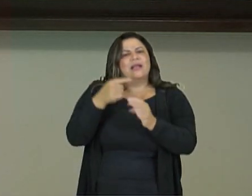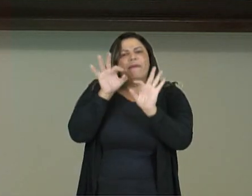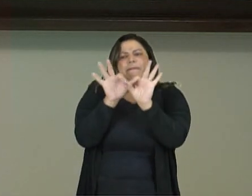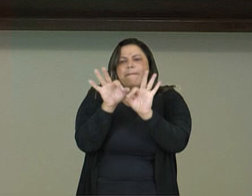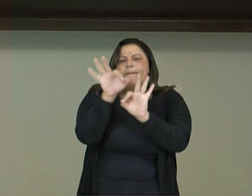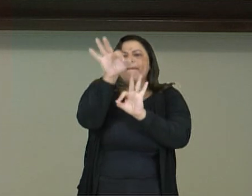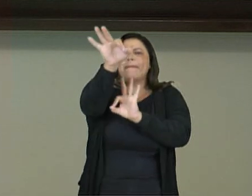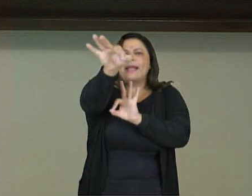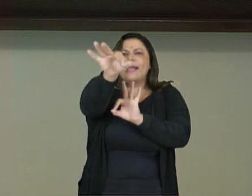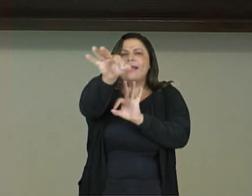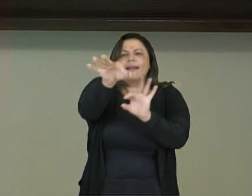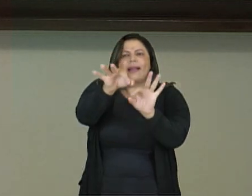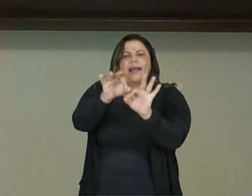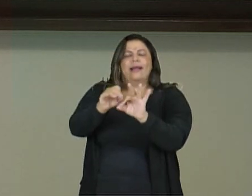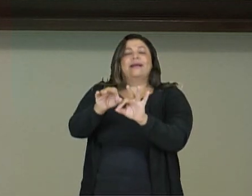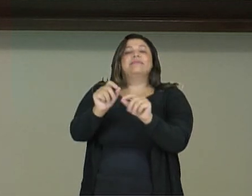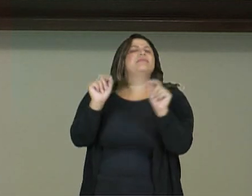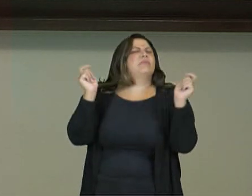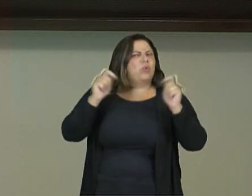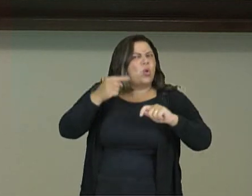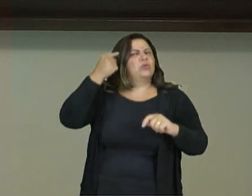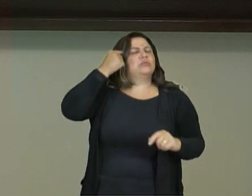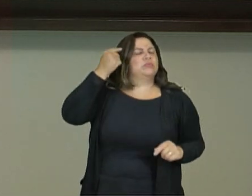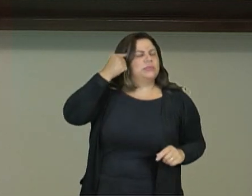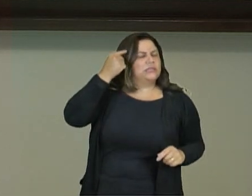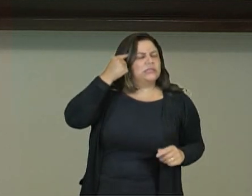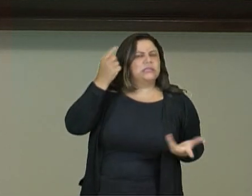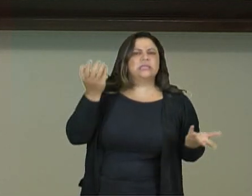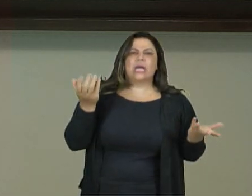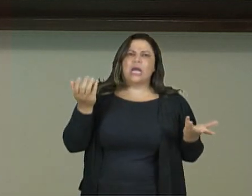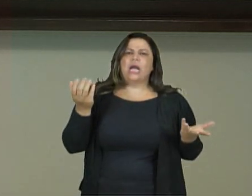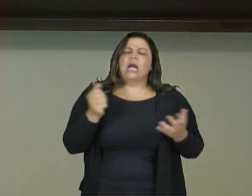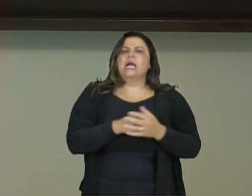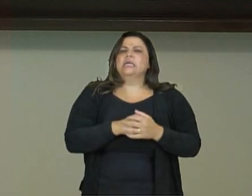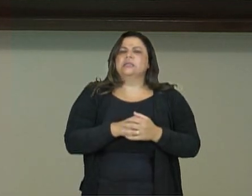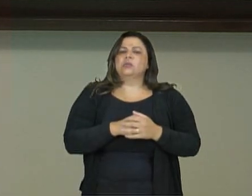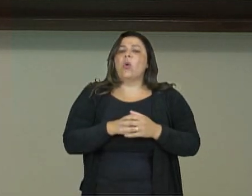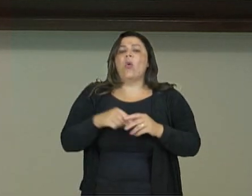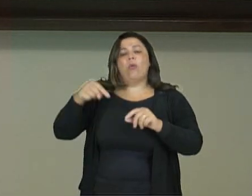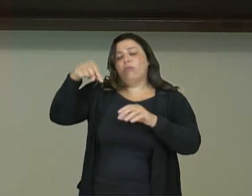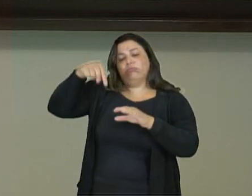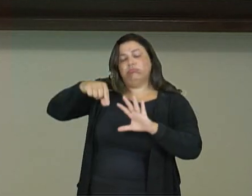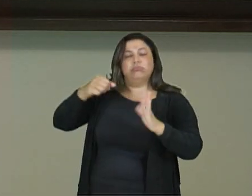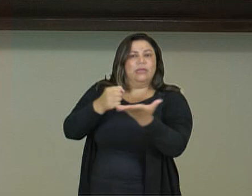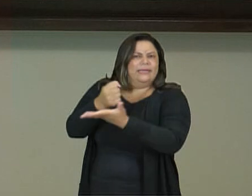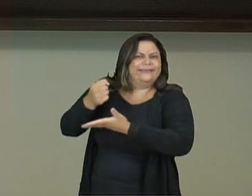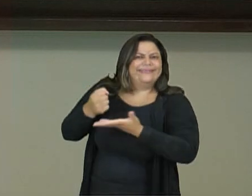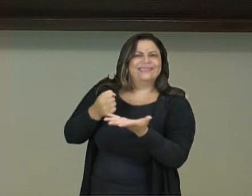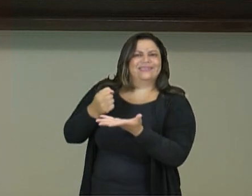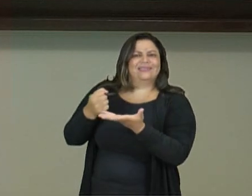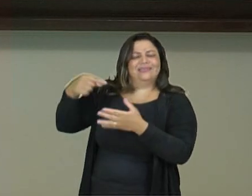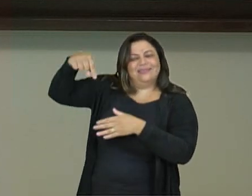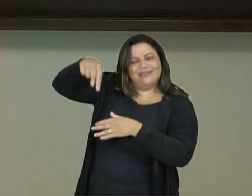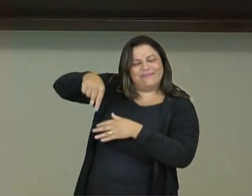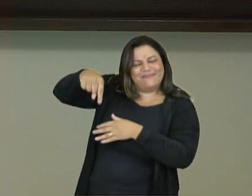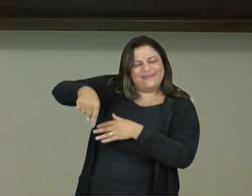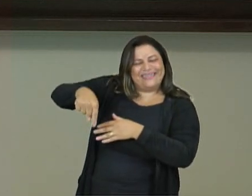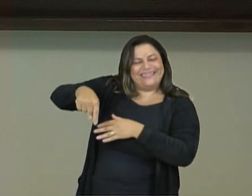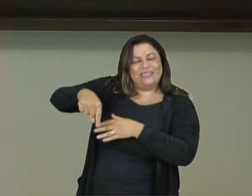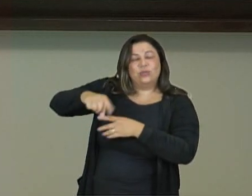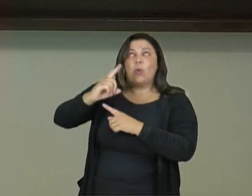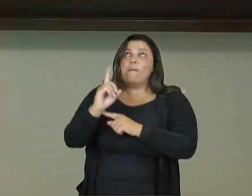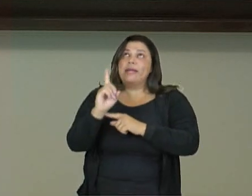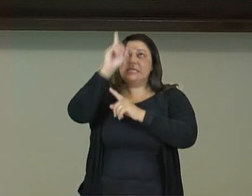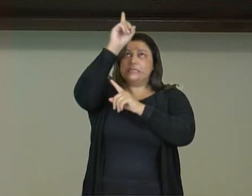extensão desse movimento, eu posso pensar se eu vou estar num plano mais baixo, se eu vou estar usando um plano mais alto. Então, são